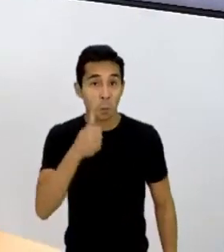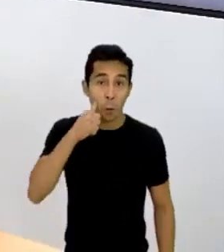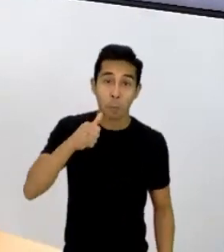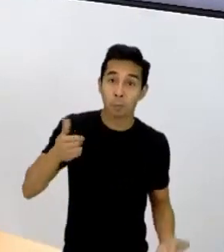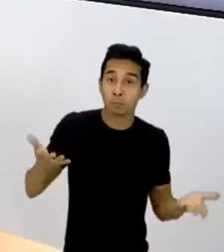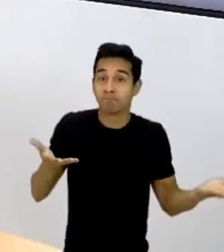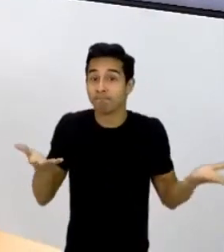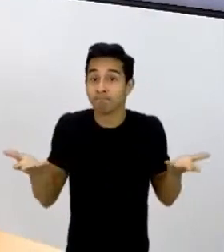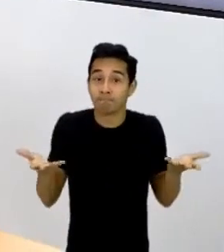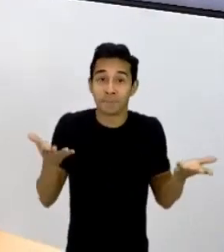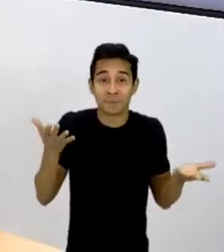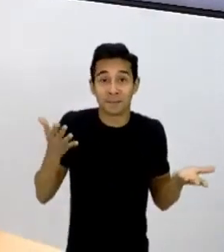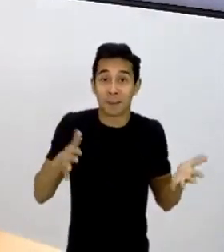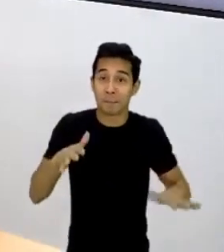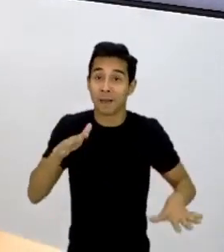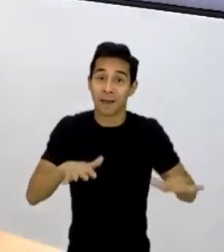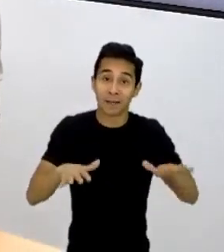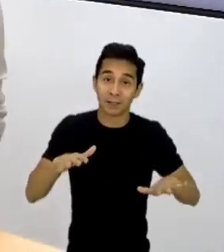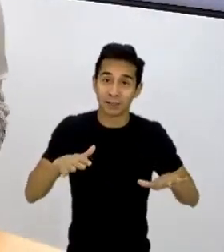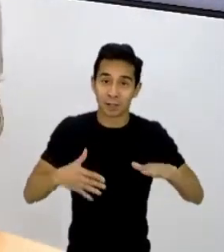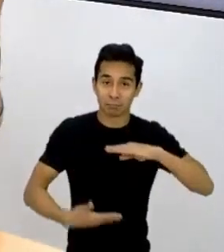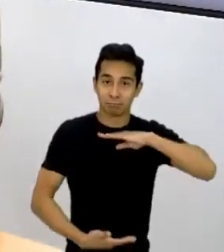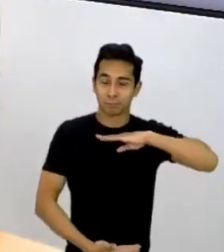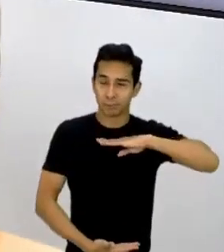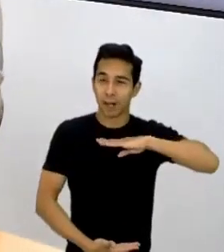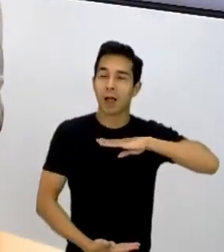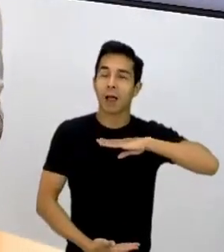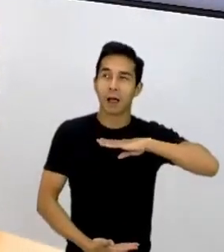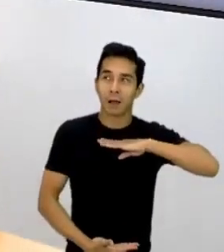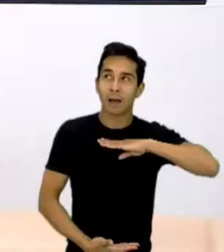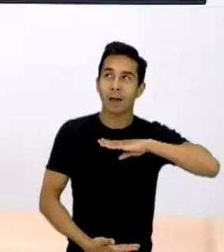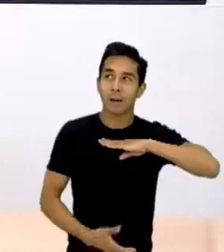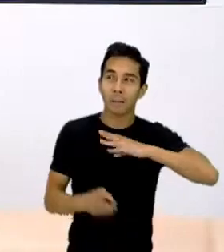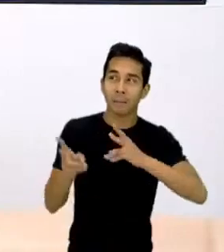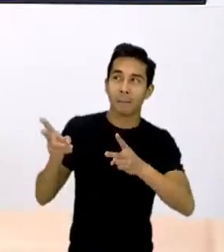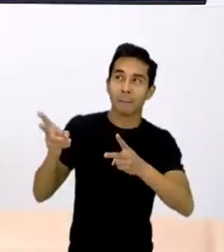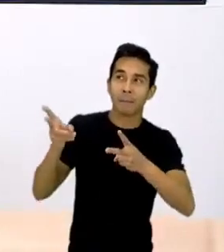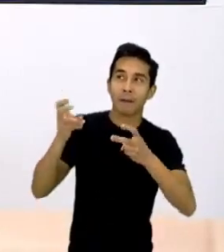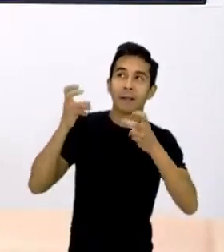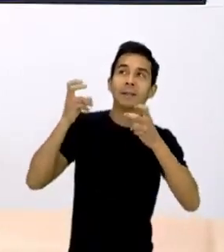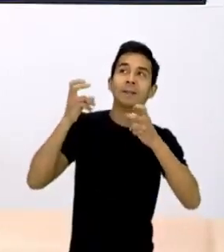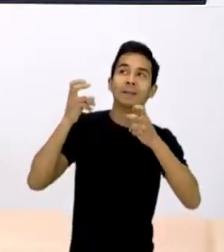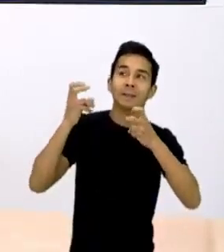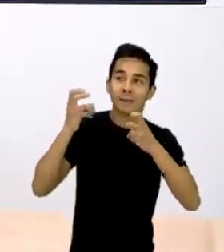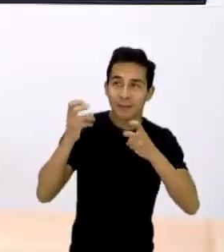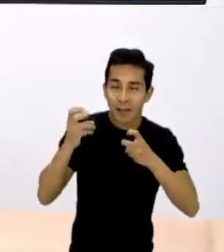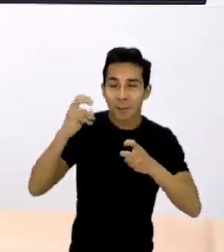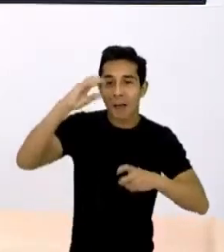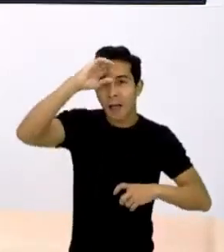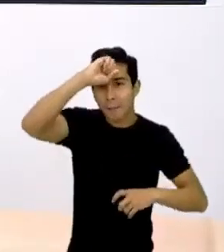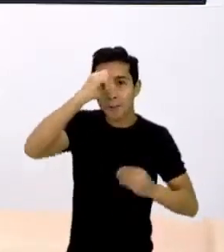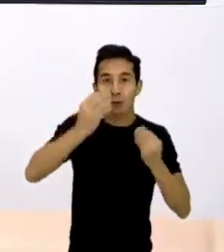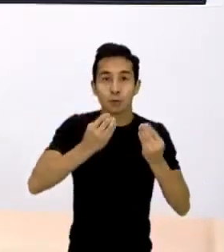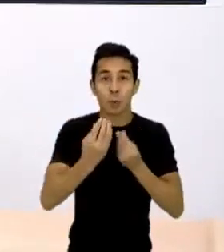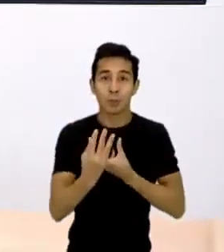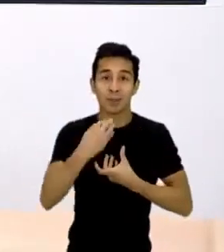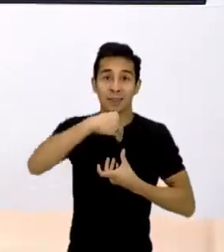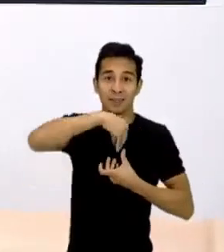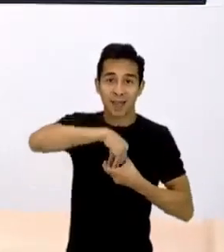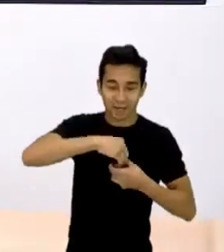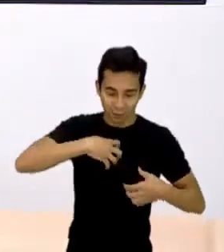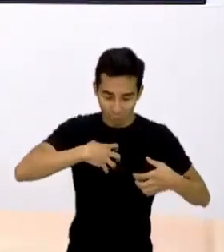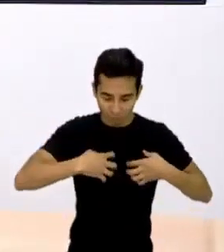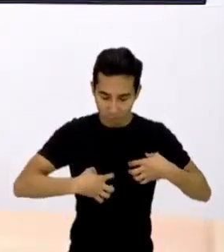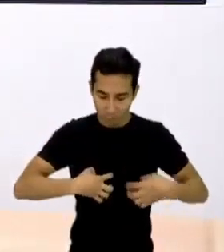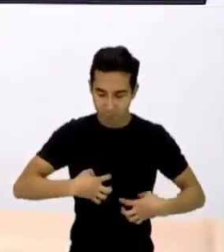O torso aqui que nos ajuda a entender melhor o nosso corpo por dentro, que é um dos assuntos que a gente vai falar hoje,